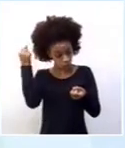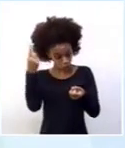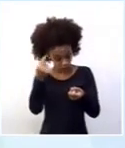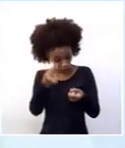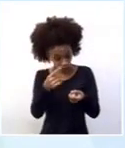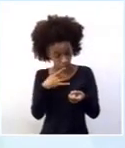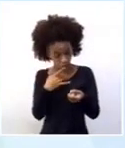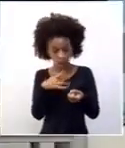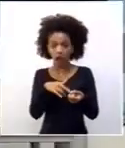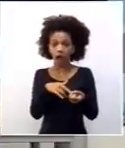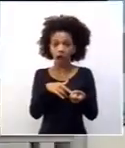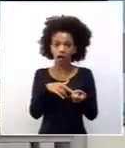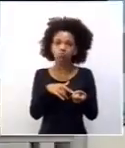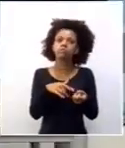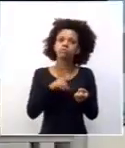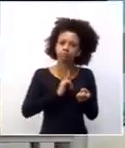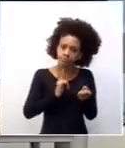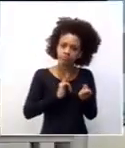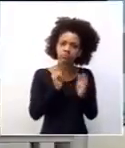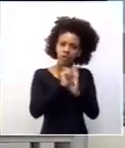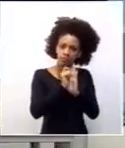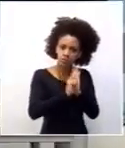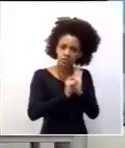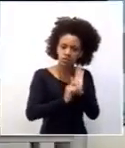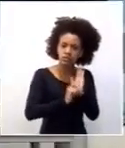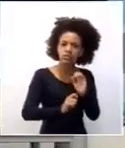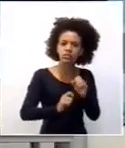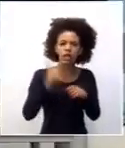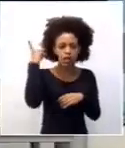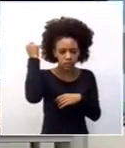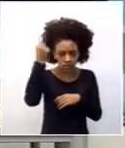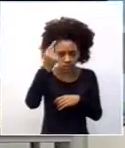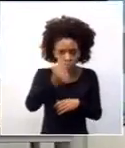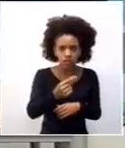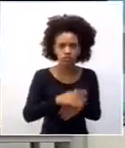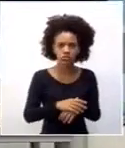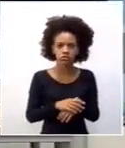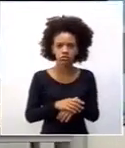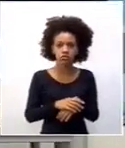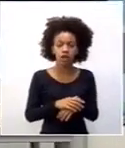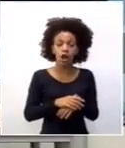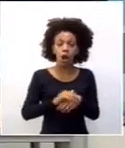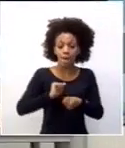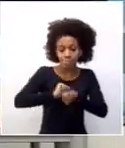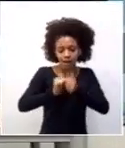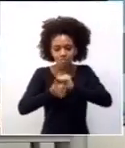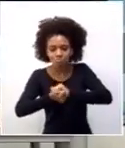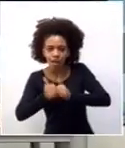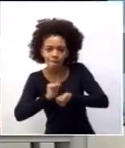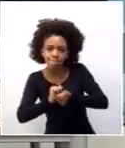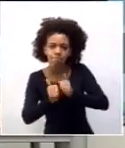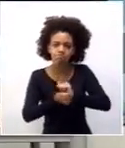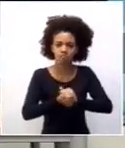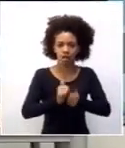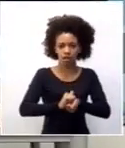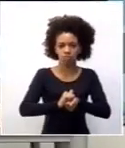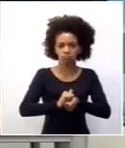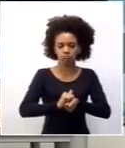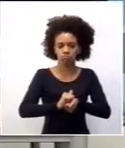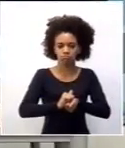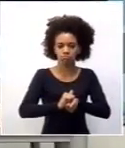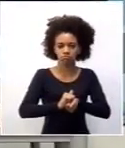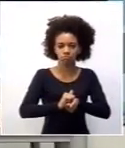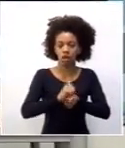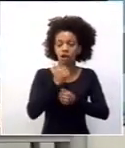uma parte escrita em grego. A partir disso, a gente consegue começar a traduzir, tá? Essas línguas,